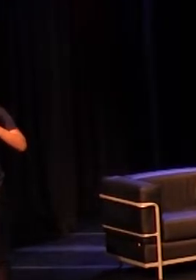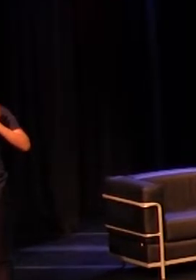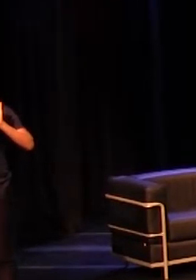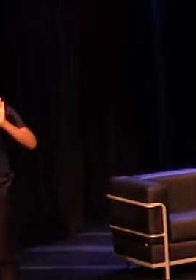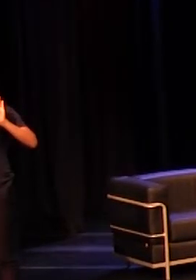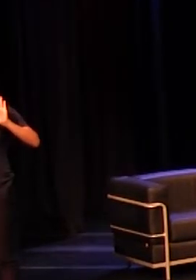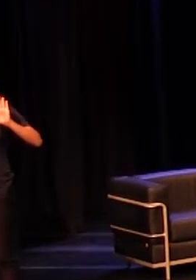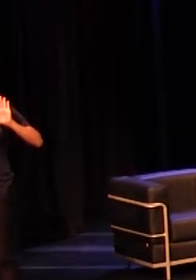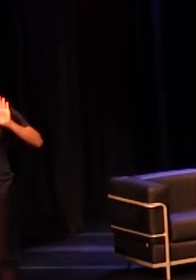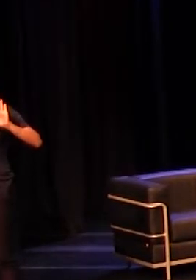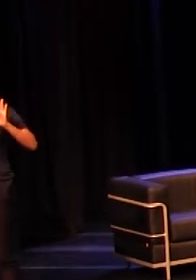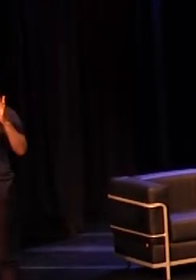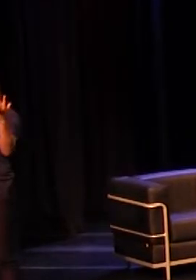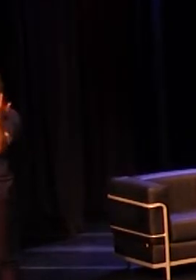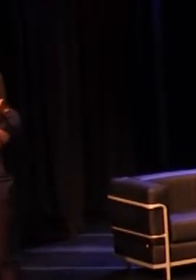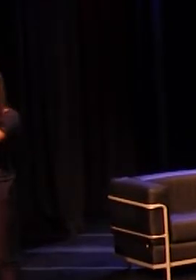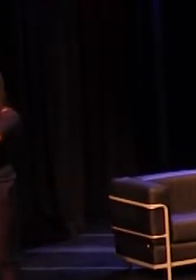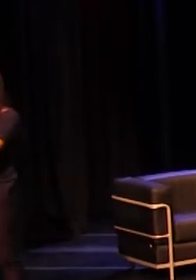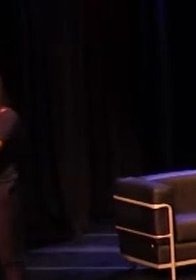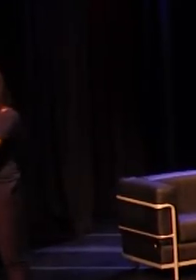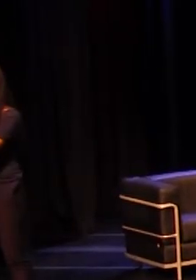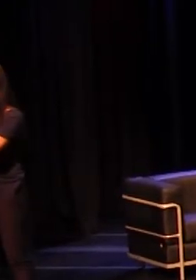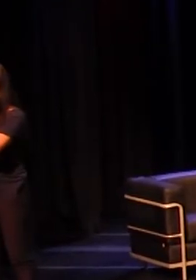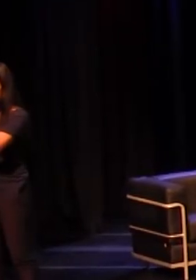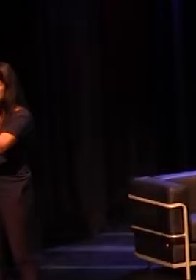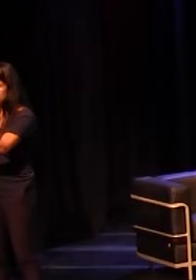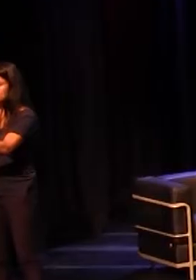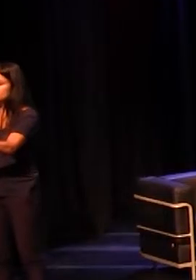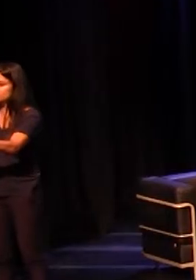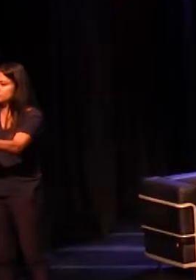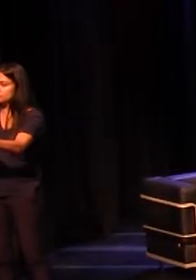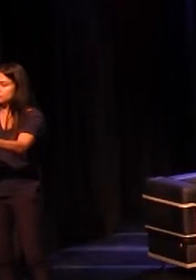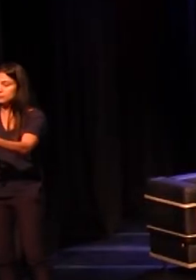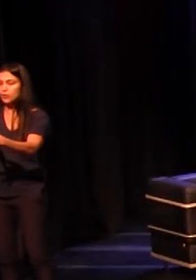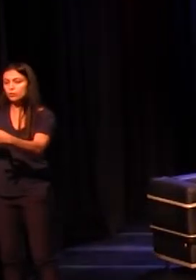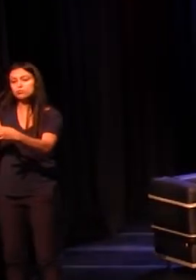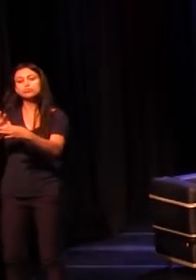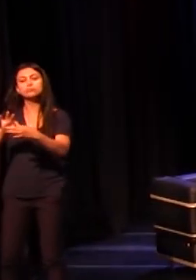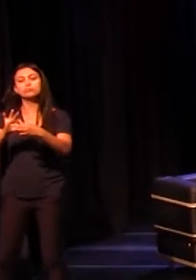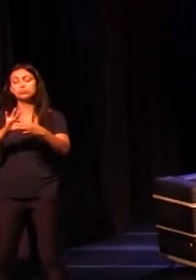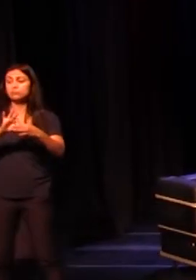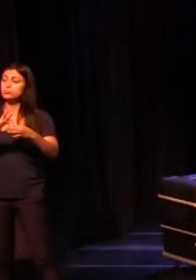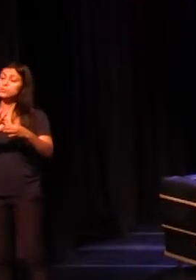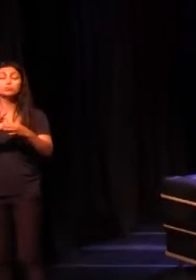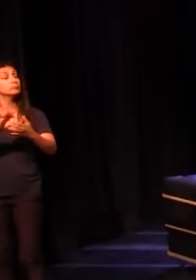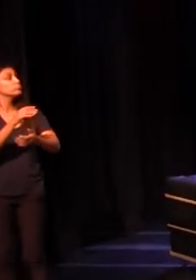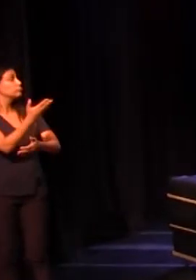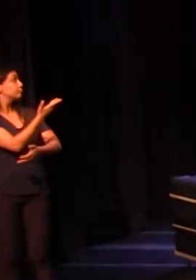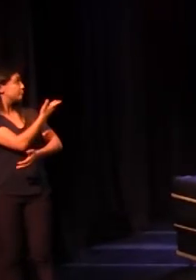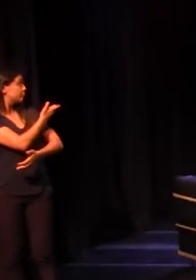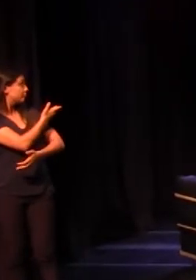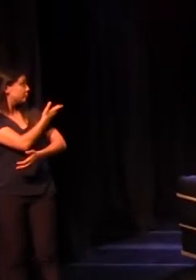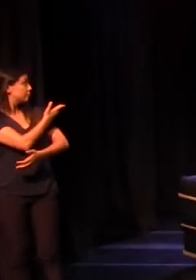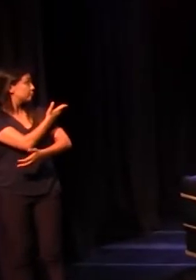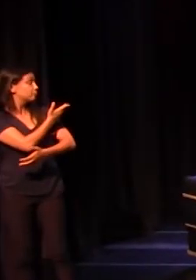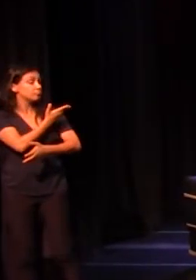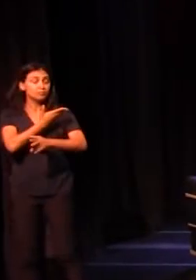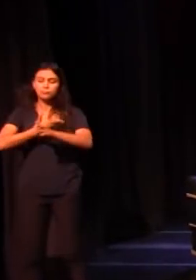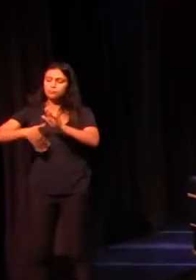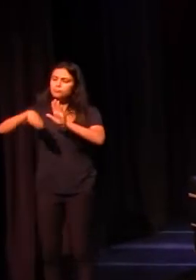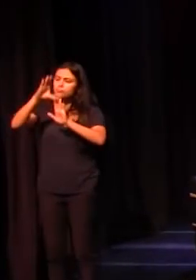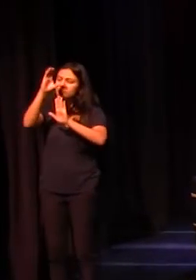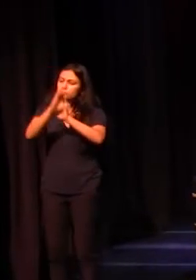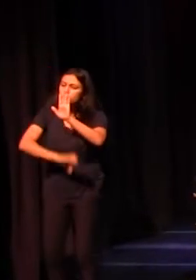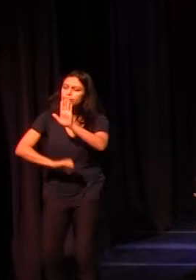conjuntamente. E aqui eu vou falar um pouquinho das premissas desse currículo, né, as concepções que estão por trás